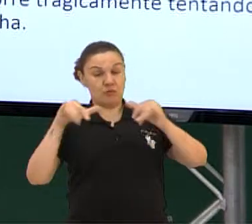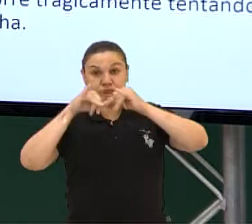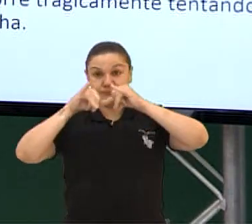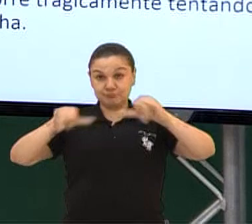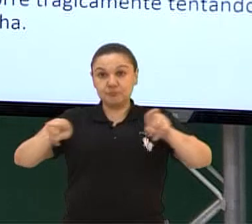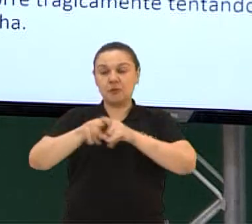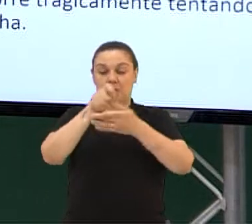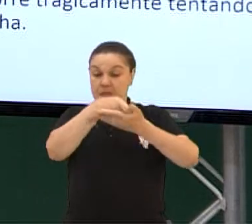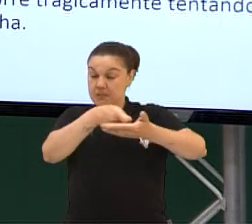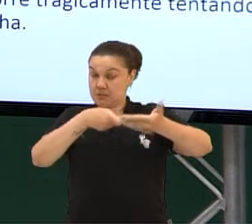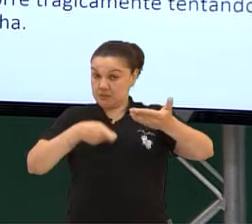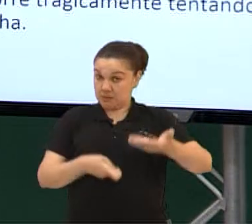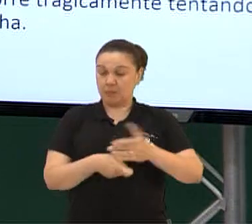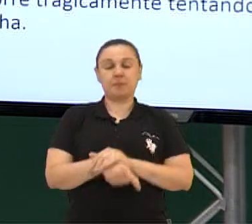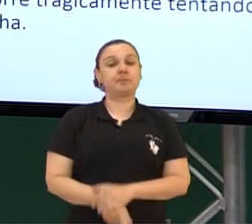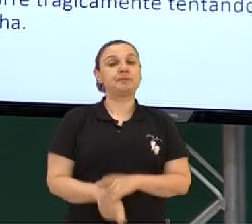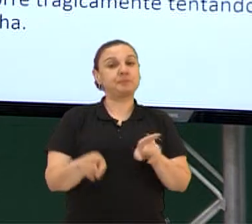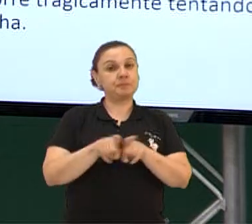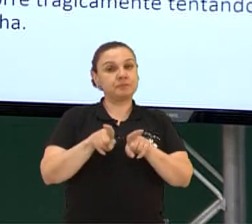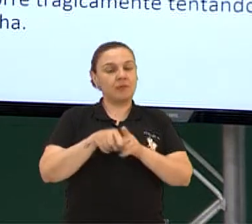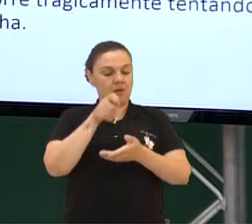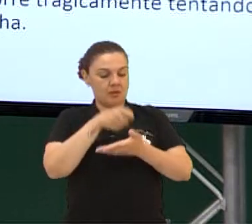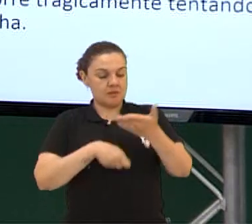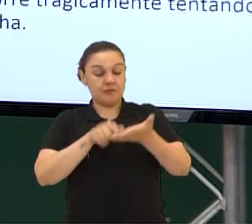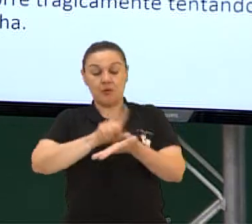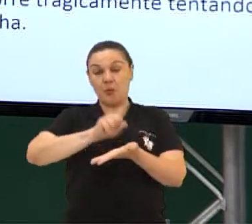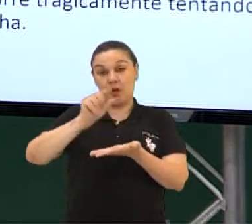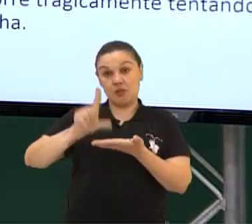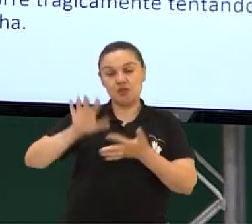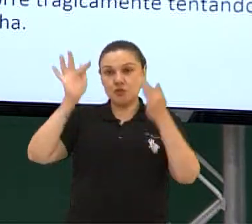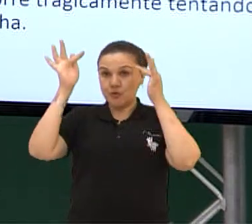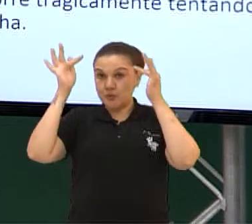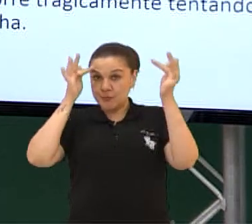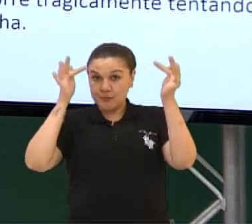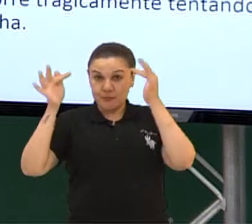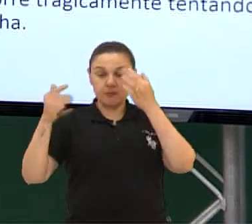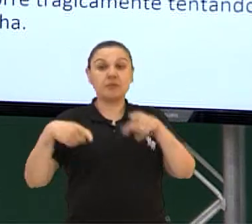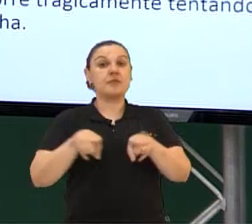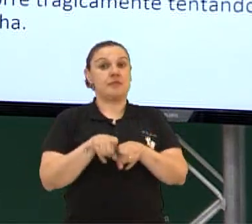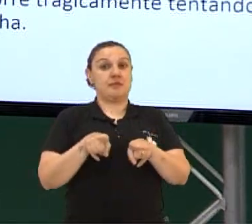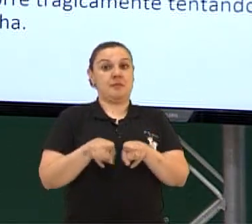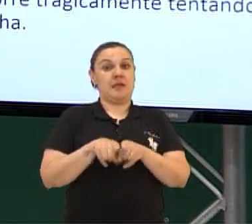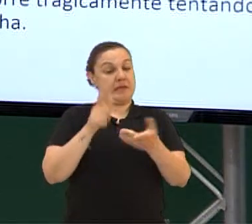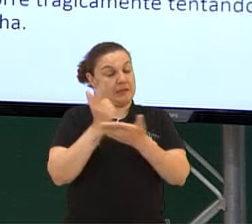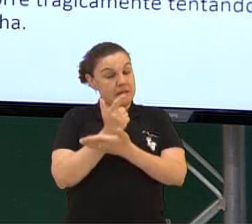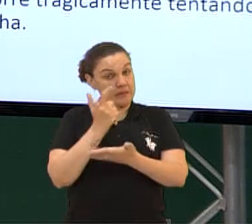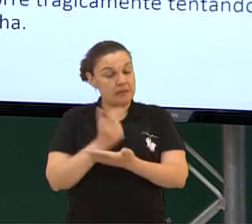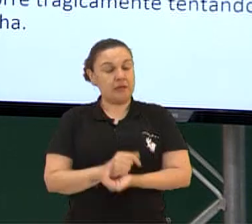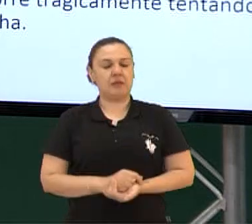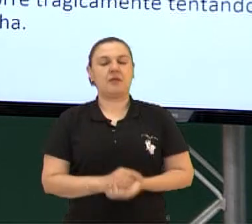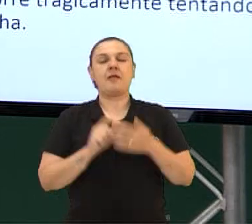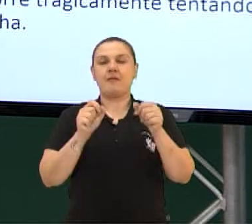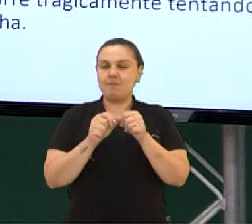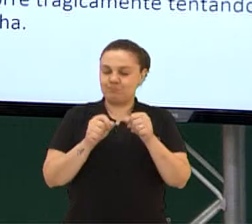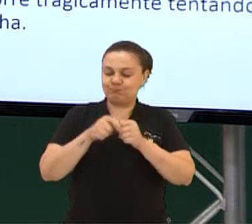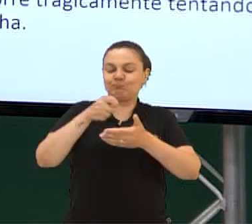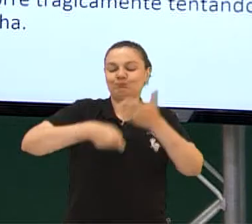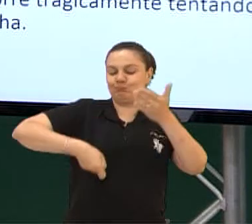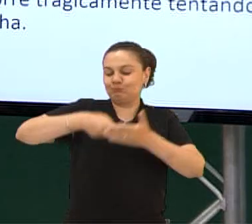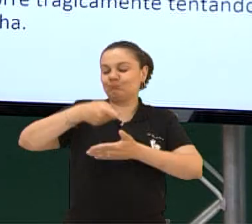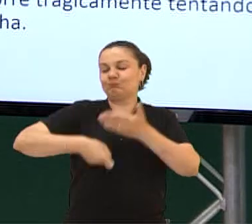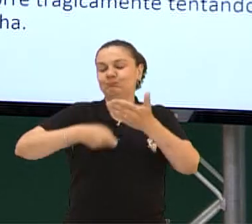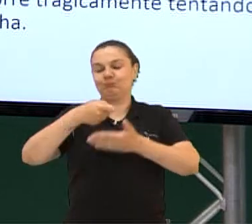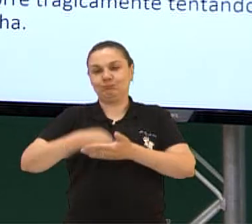ele foi escritor, ele escreveu artigos e livros de filosofia. Realmente ele fez tudo isso daí. Ele foi um cara que produziu muito nas